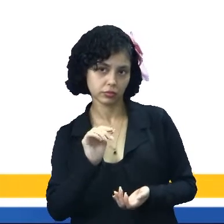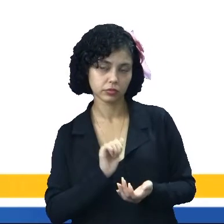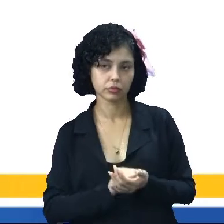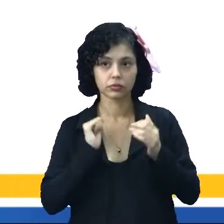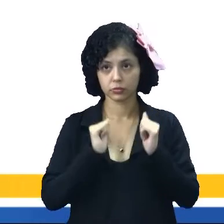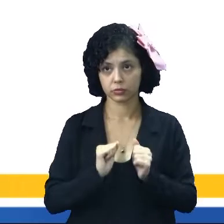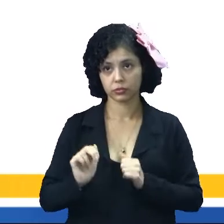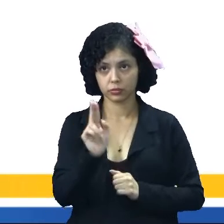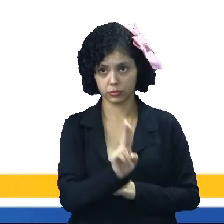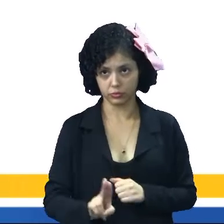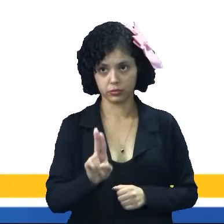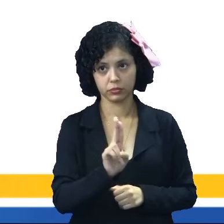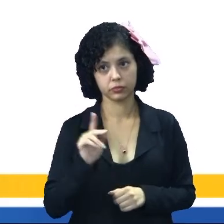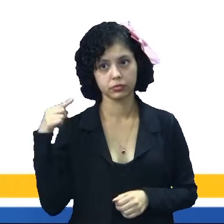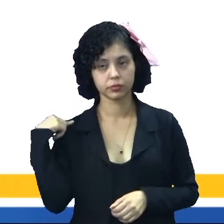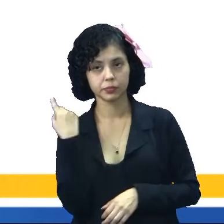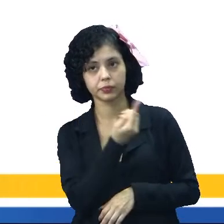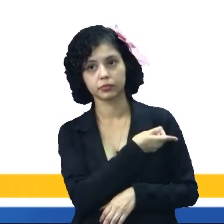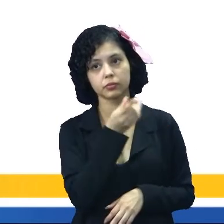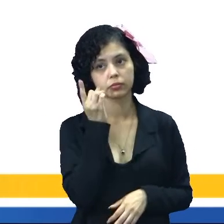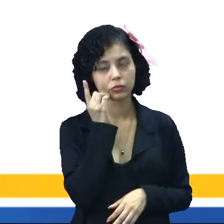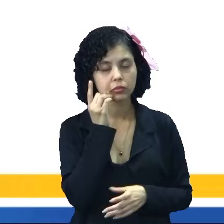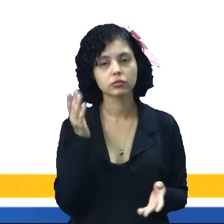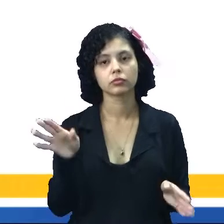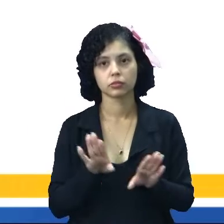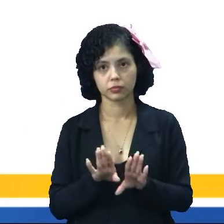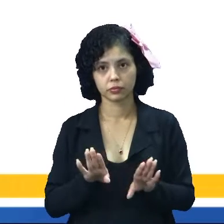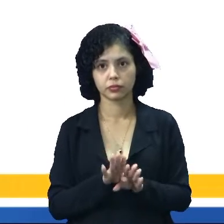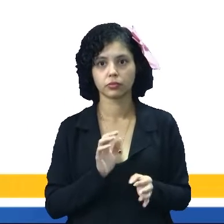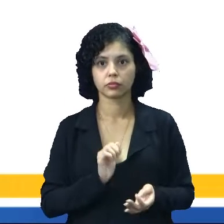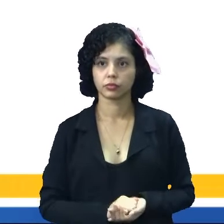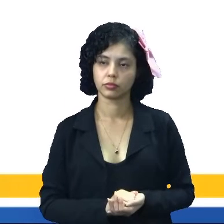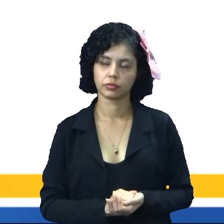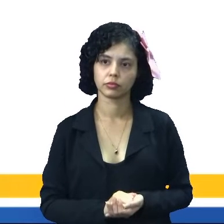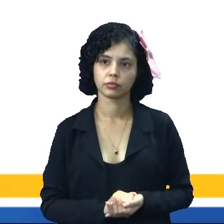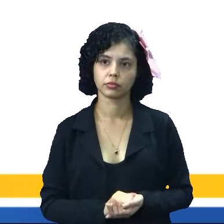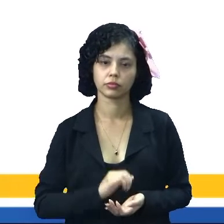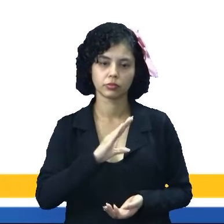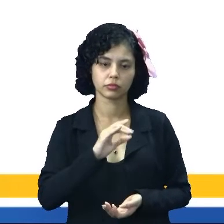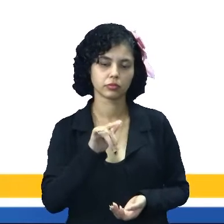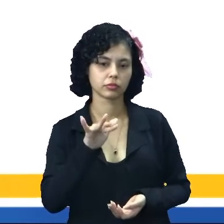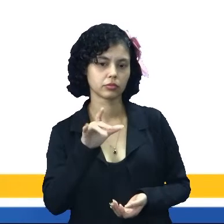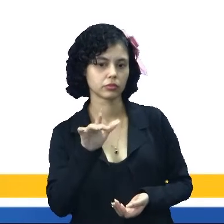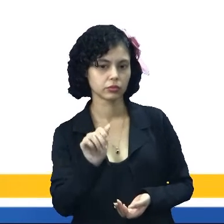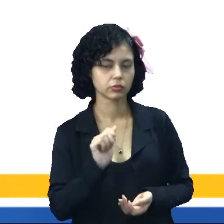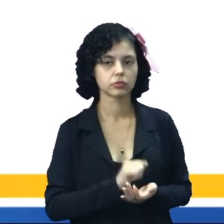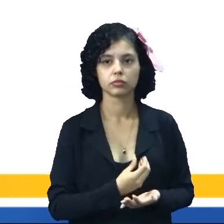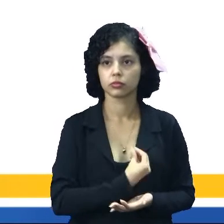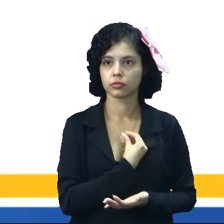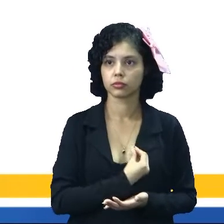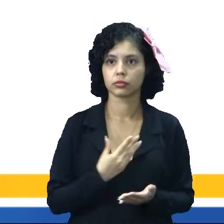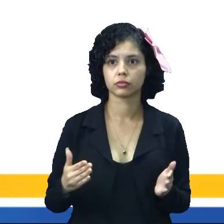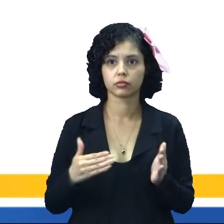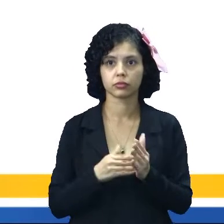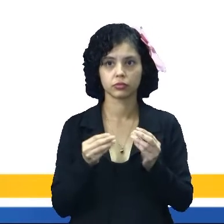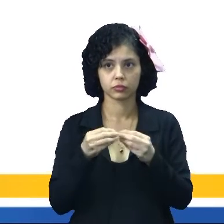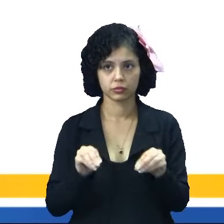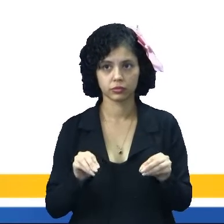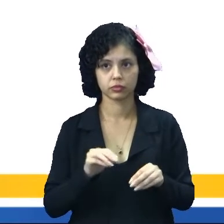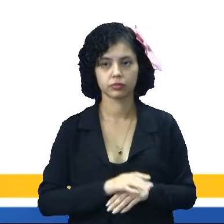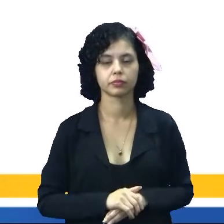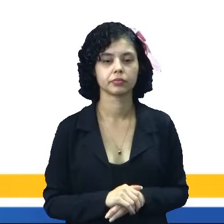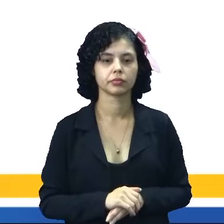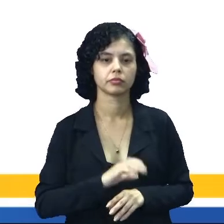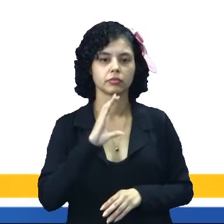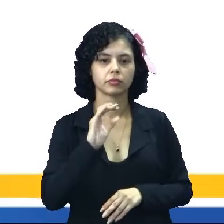pode ser utilizado, né, no nosso dia a dia também. Temos o carbonato de cálcio, que está presente até na casca do ovo.